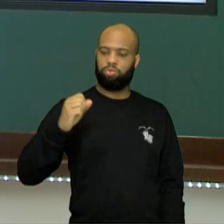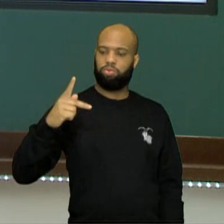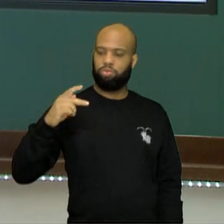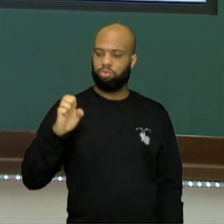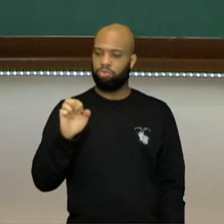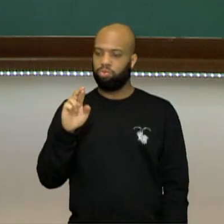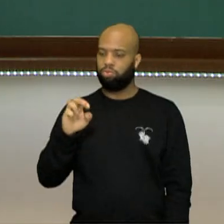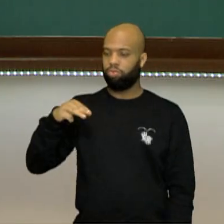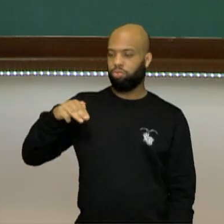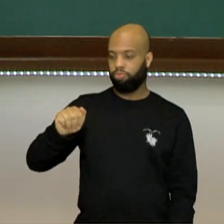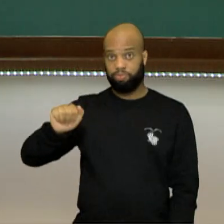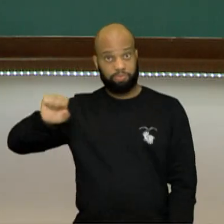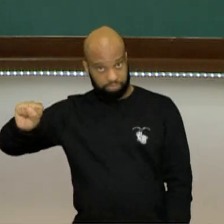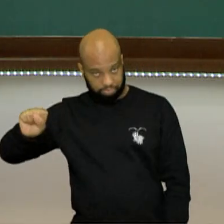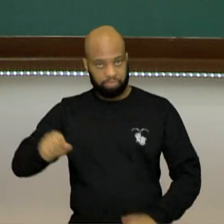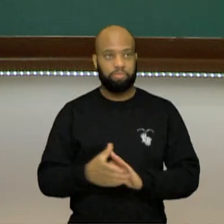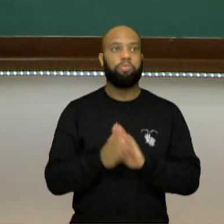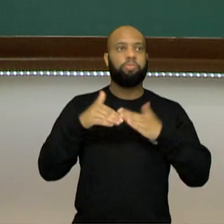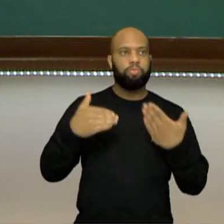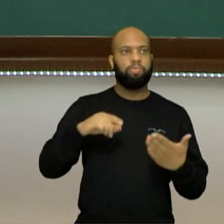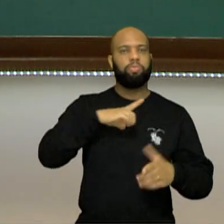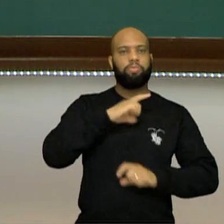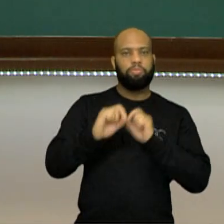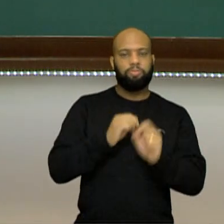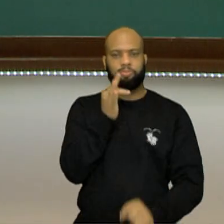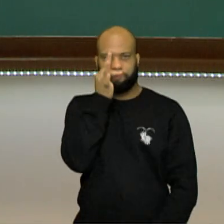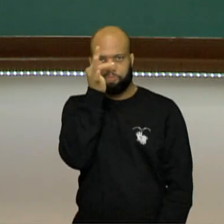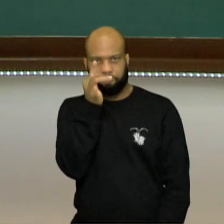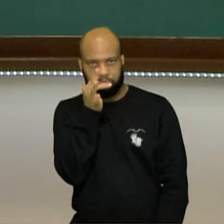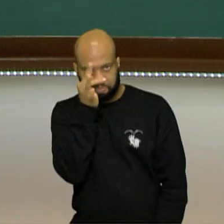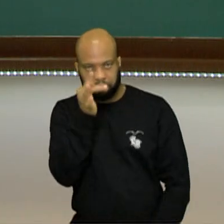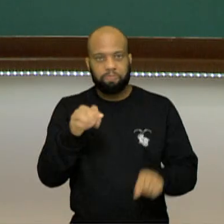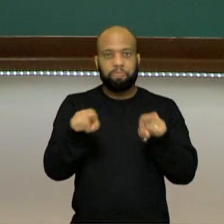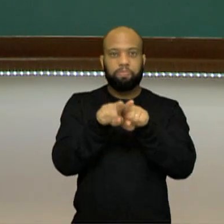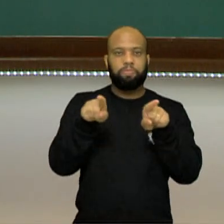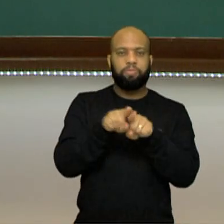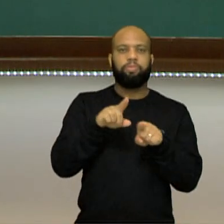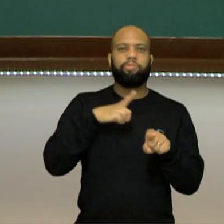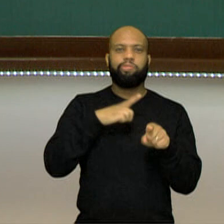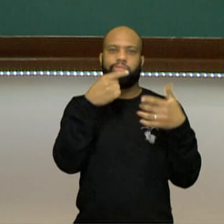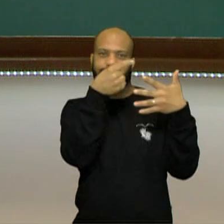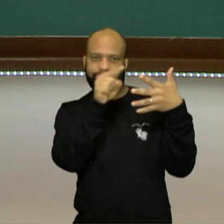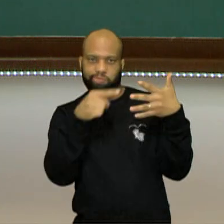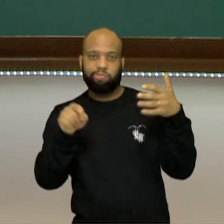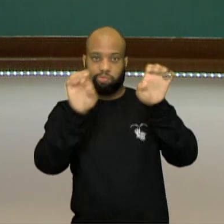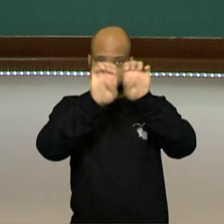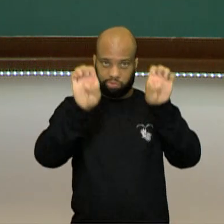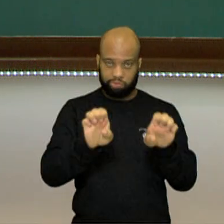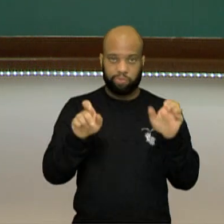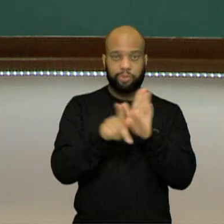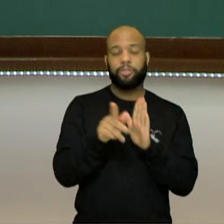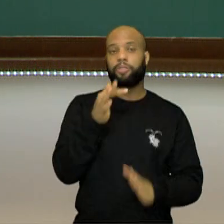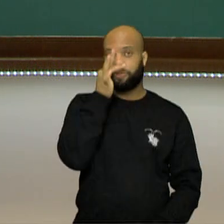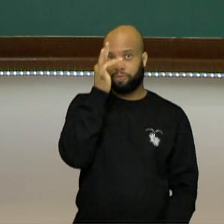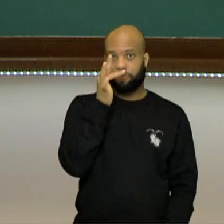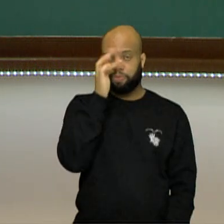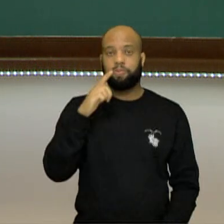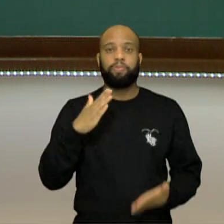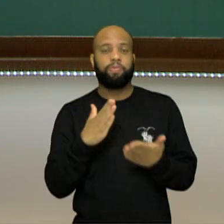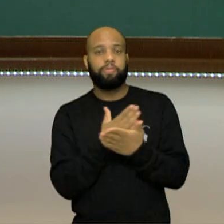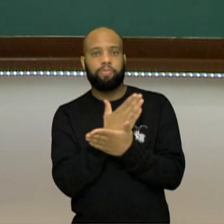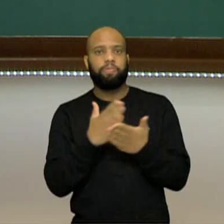Muito desses órgãos vegetais de plantas possuem componentes que vão